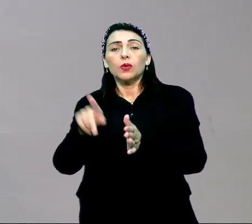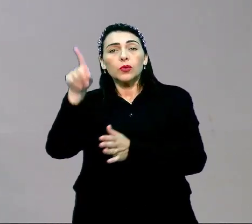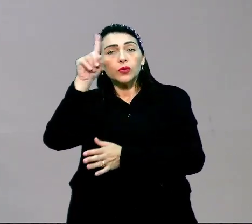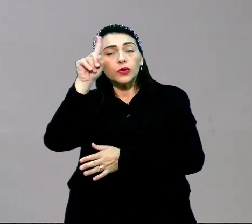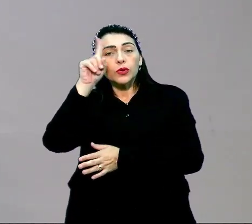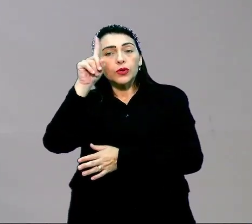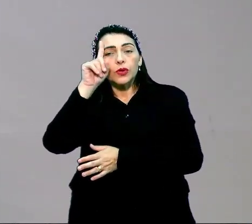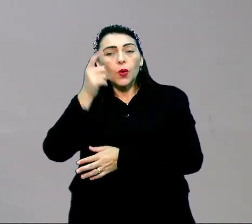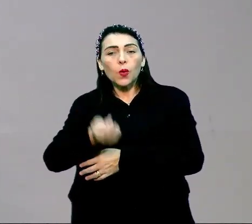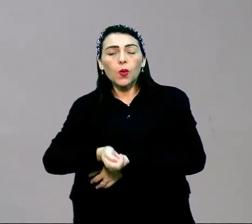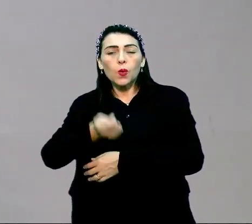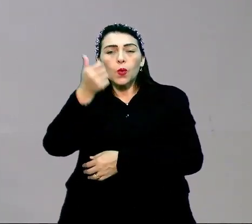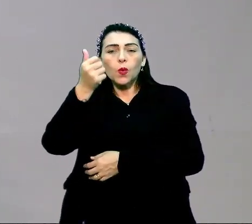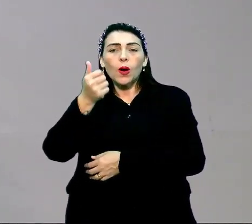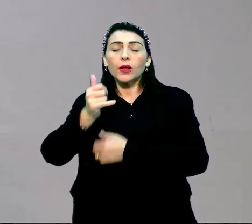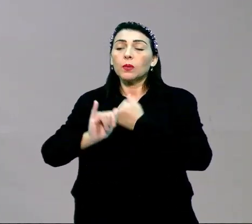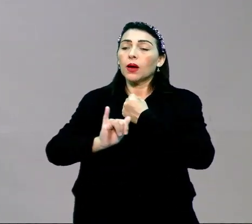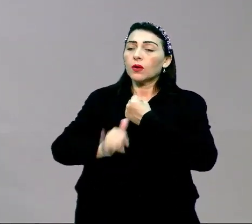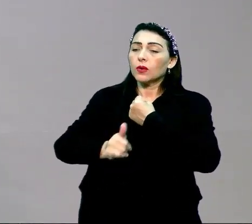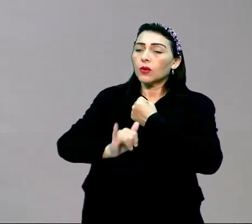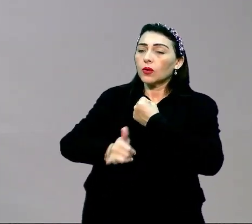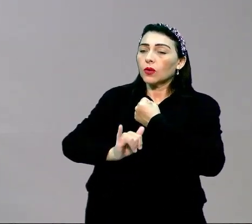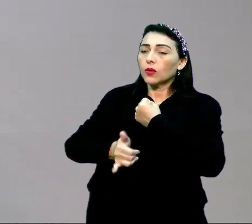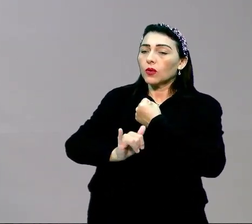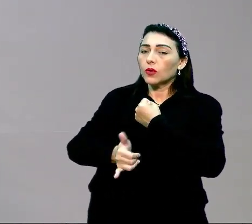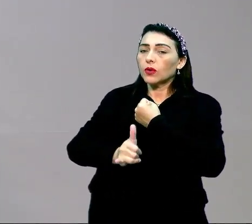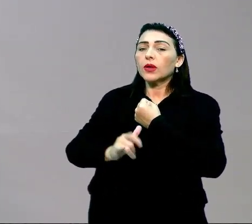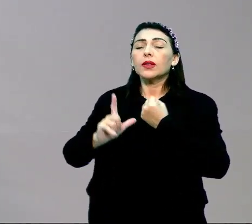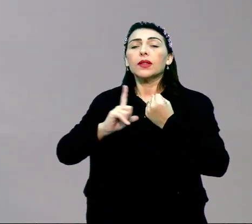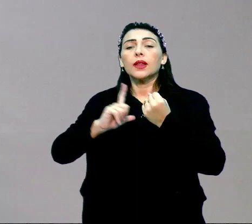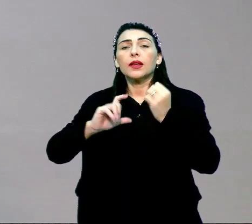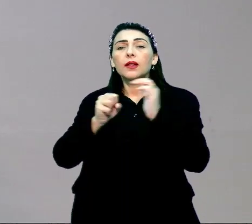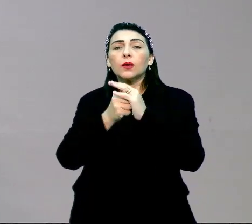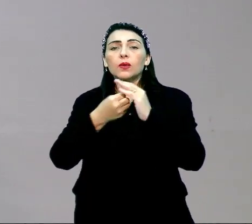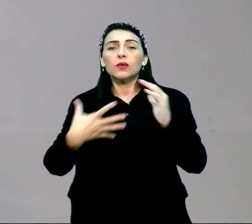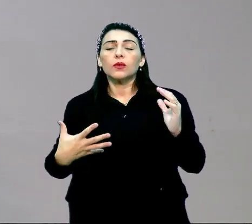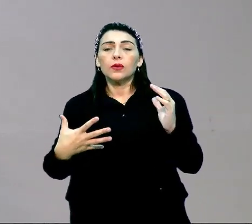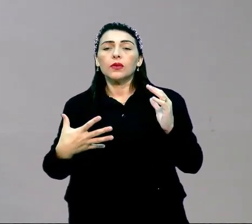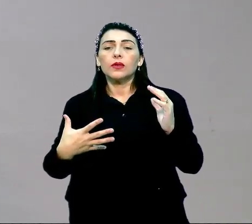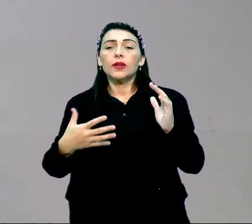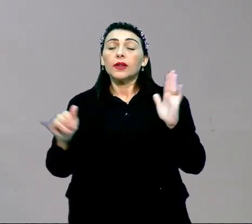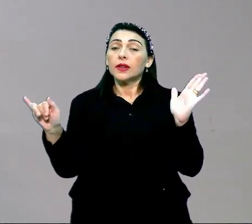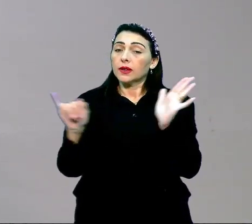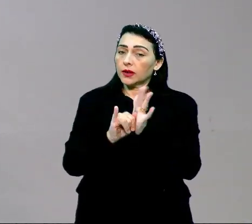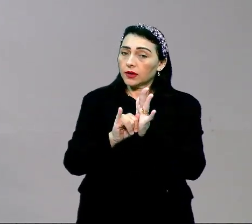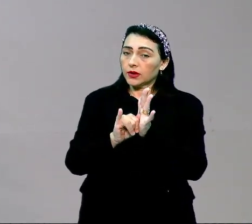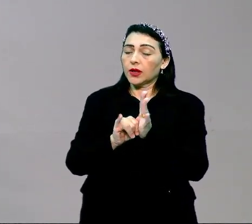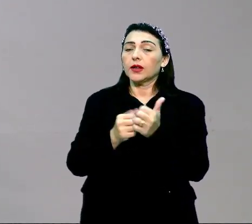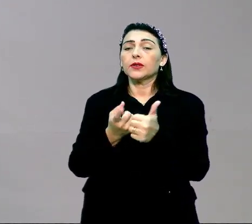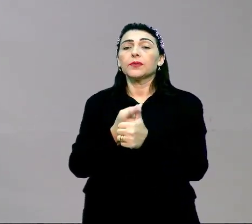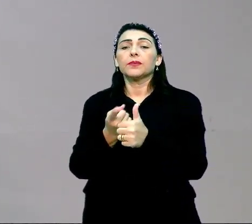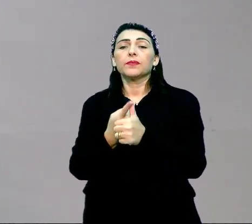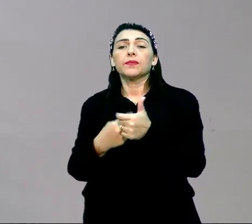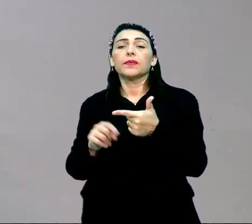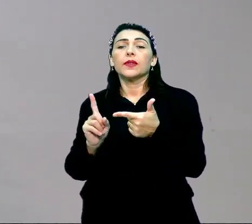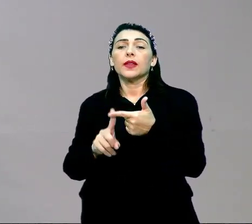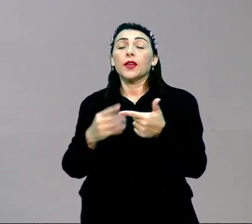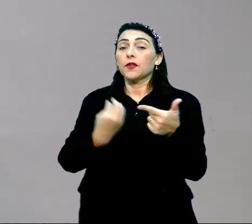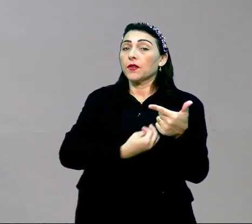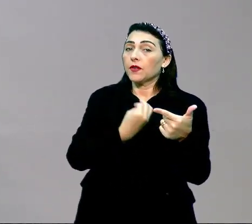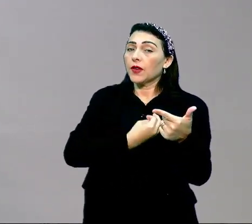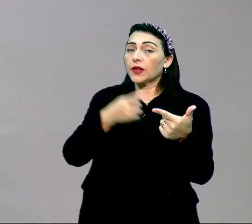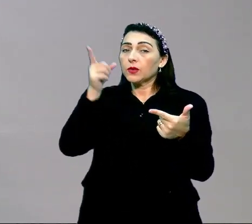cotidiano. É quase uma crônica. O folclore, ele tem esse aspecto de identidade, esse aspecto de